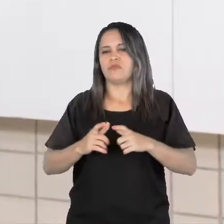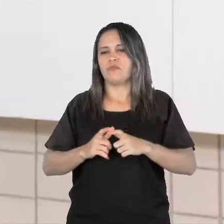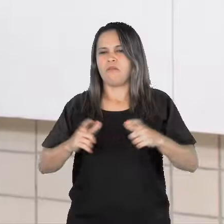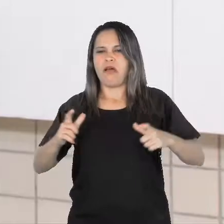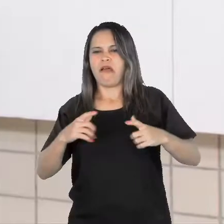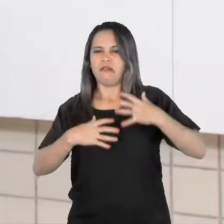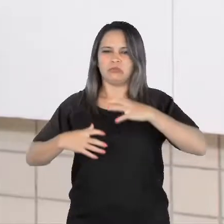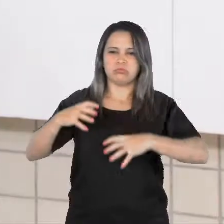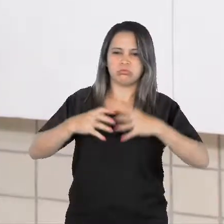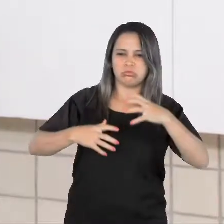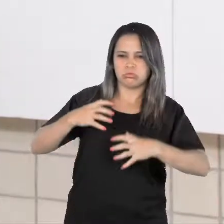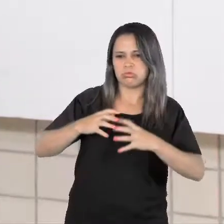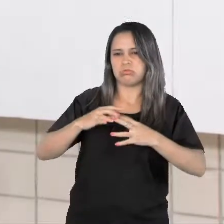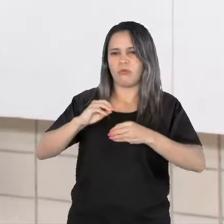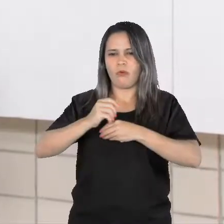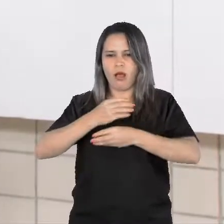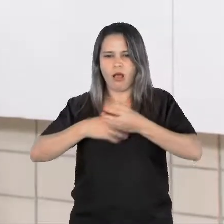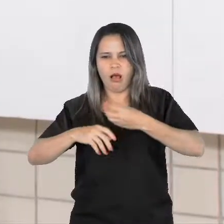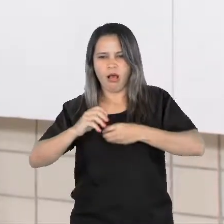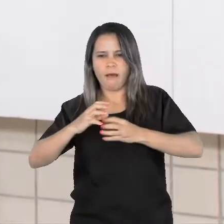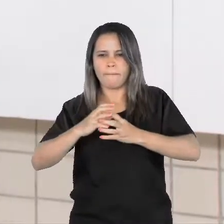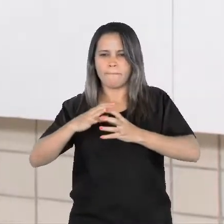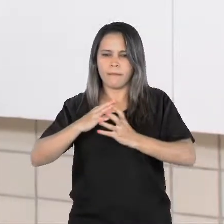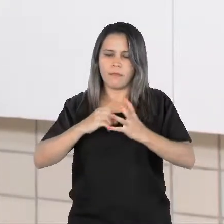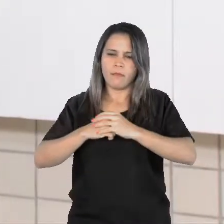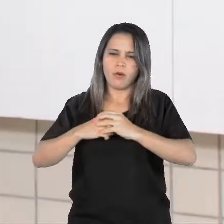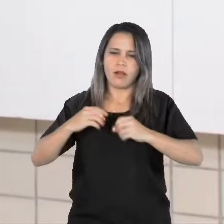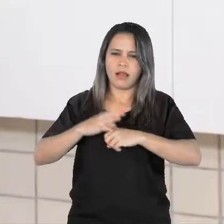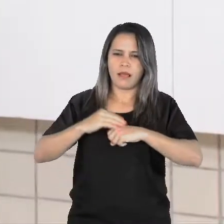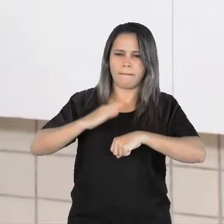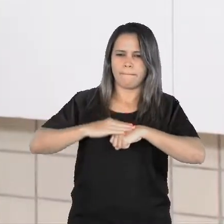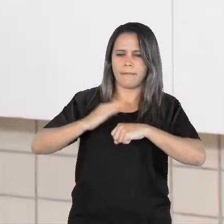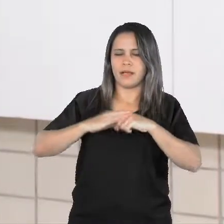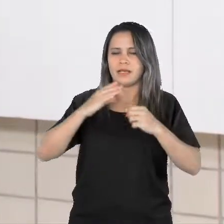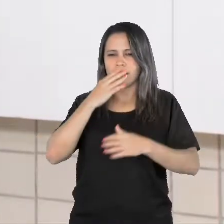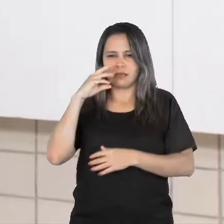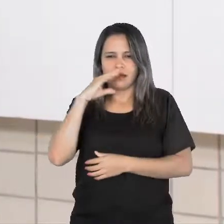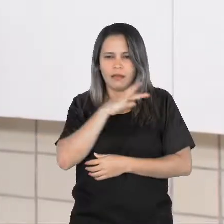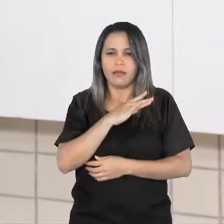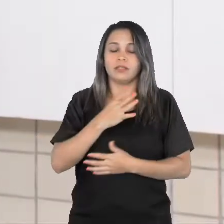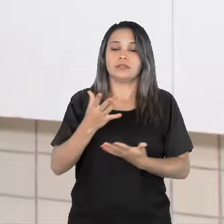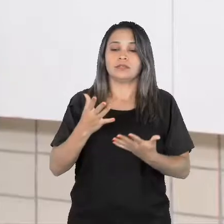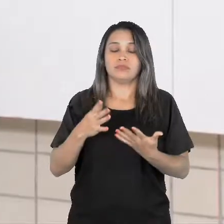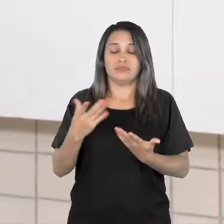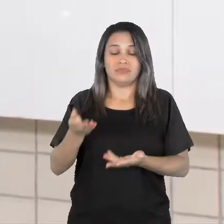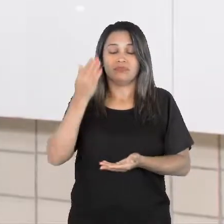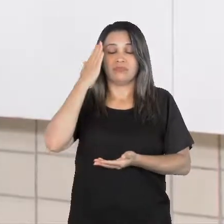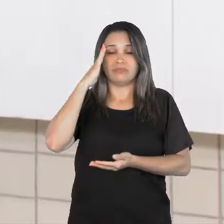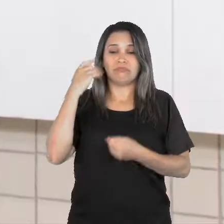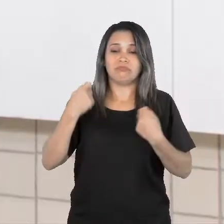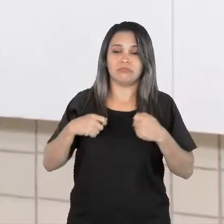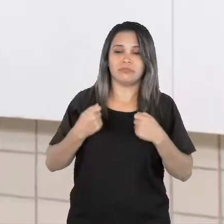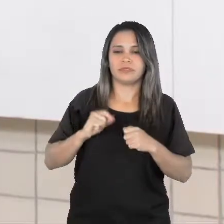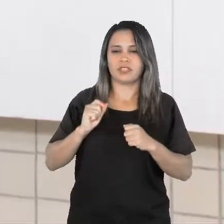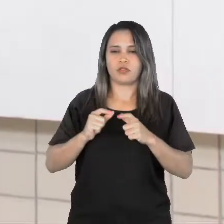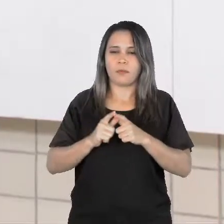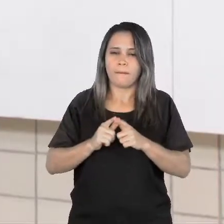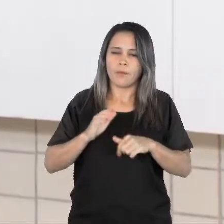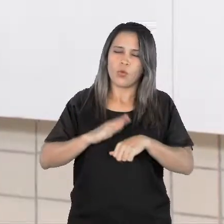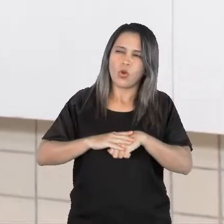agitação de moléculas, mais quente. Mas você precisa entender o seguinte, que quanto